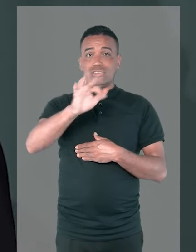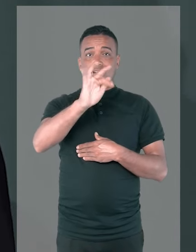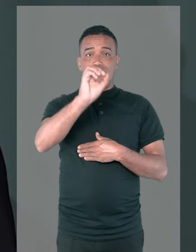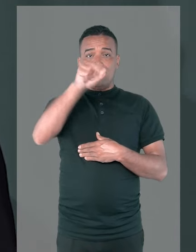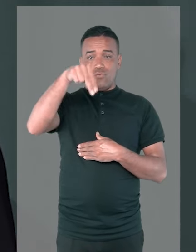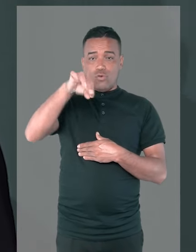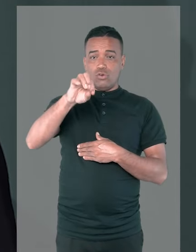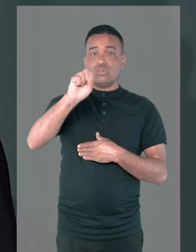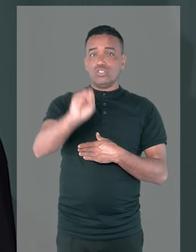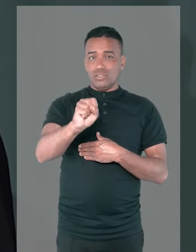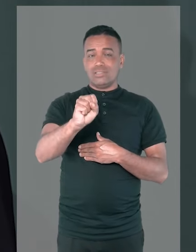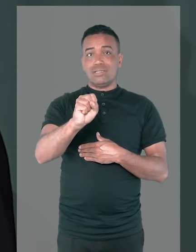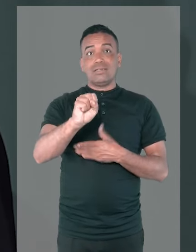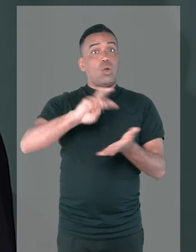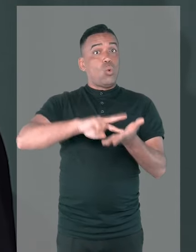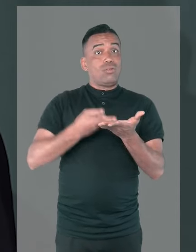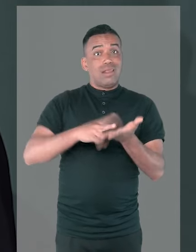vez mais coisas,